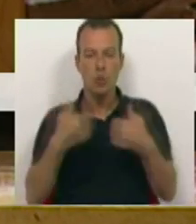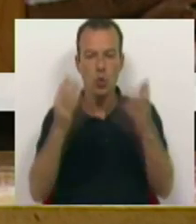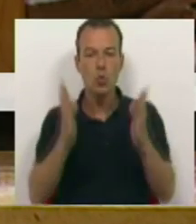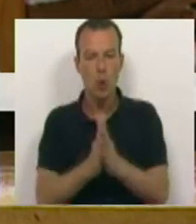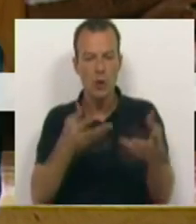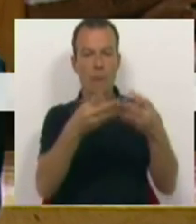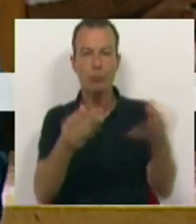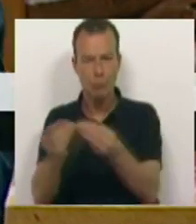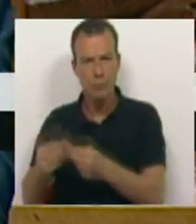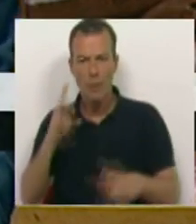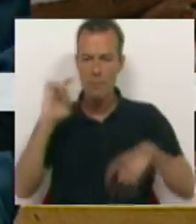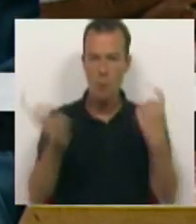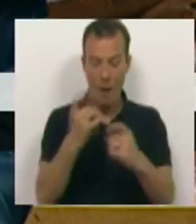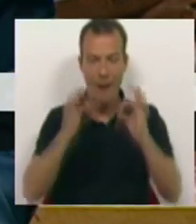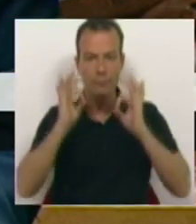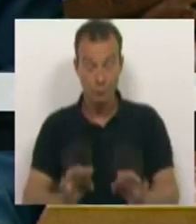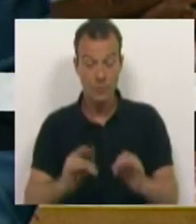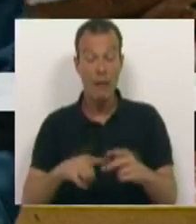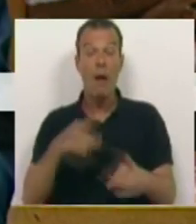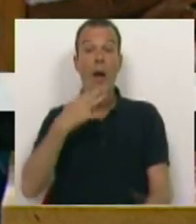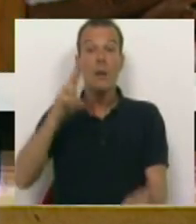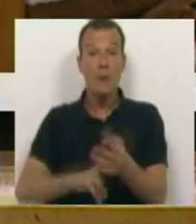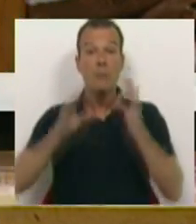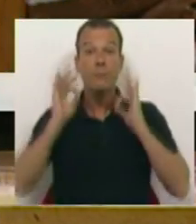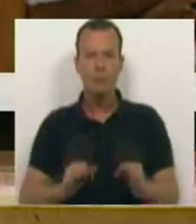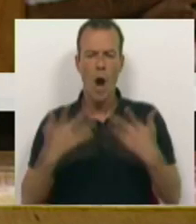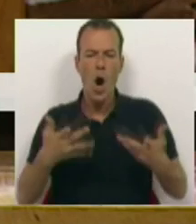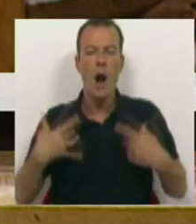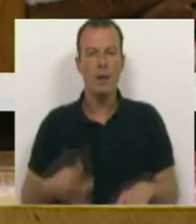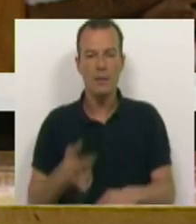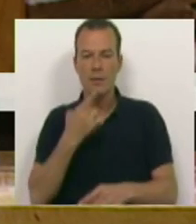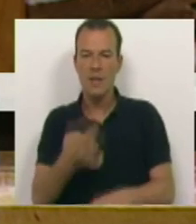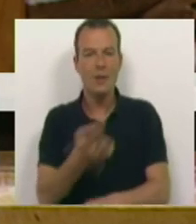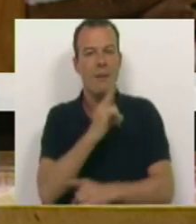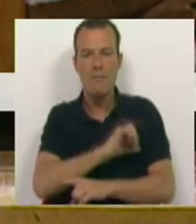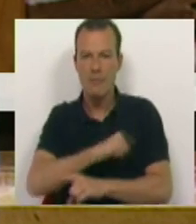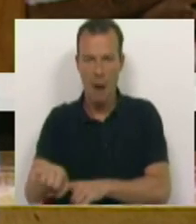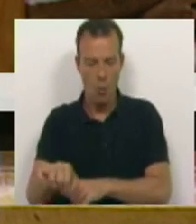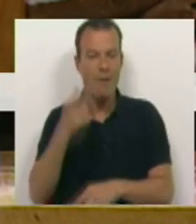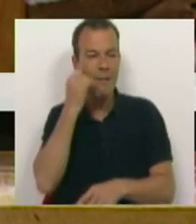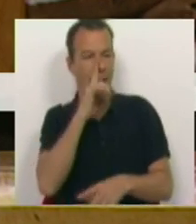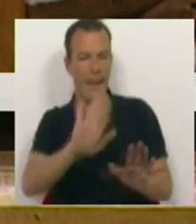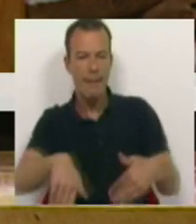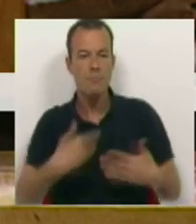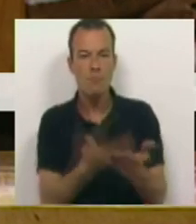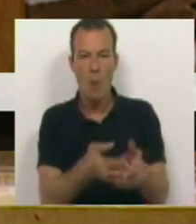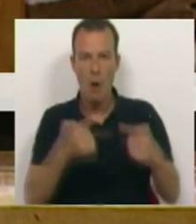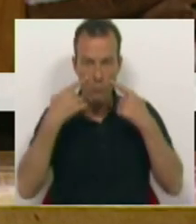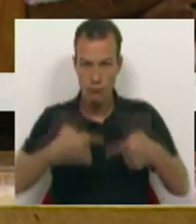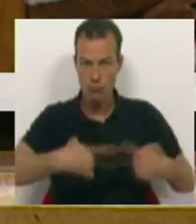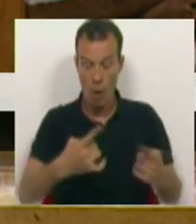mão. Cada uma destas certezas foi agora desmentida por quem as apresentou. À laia de